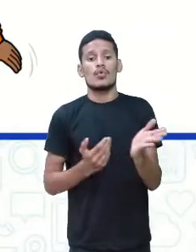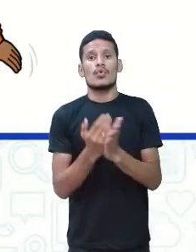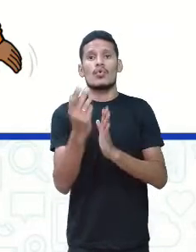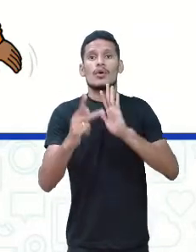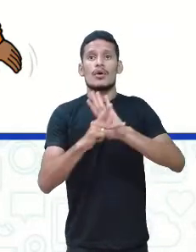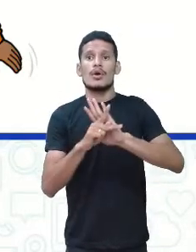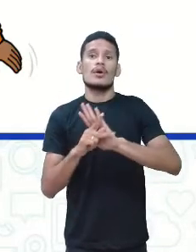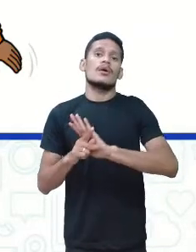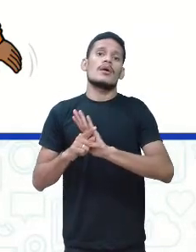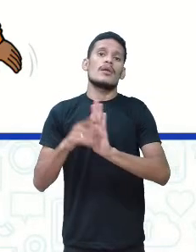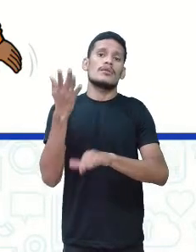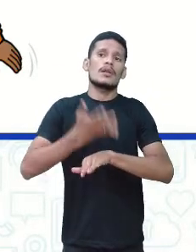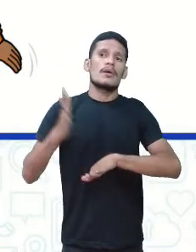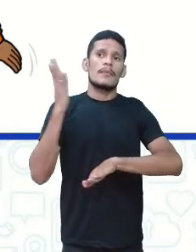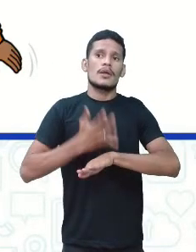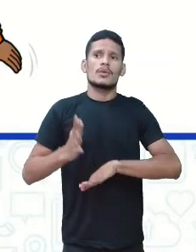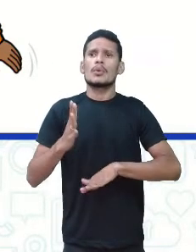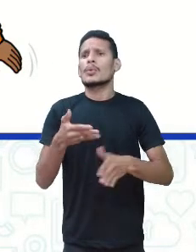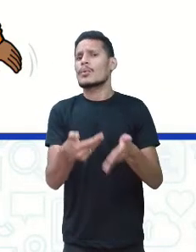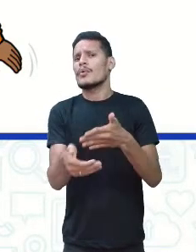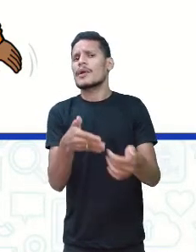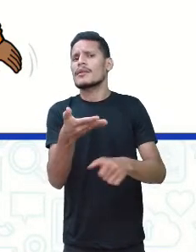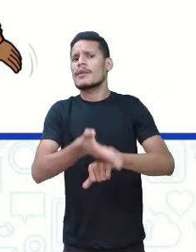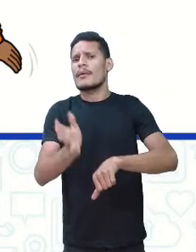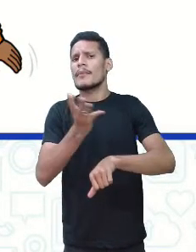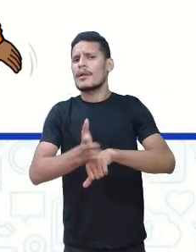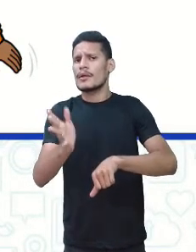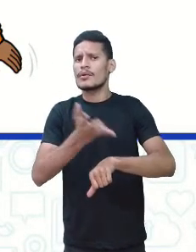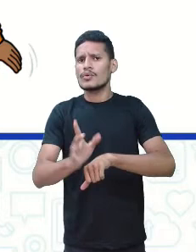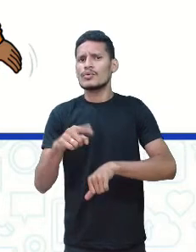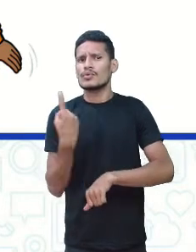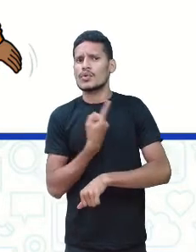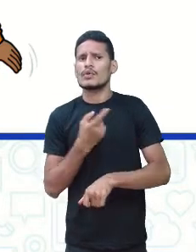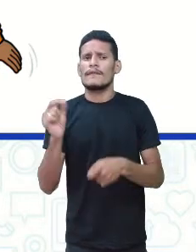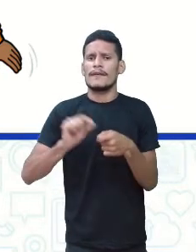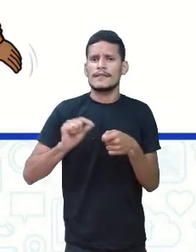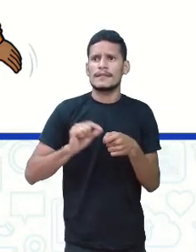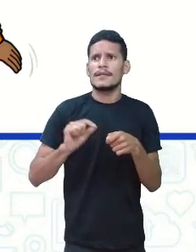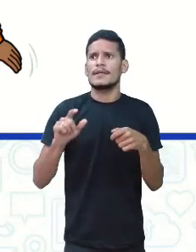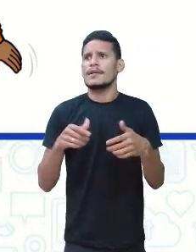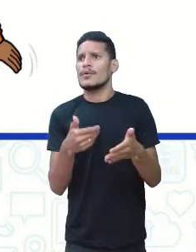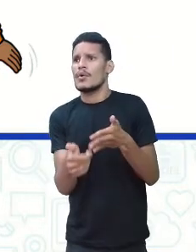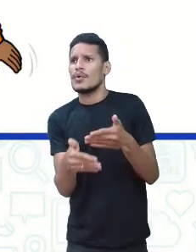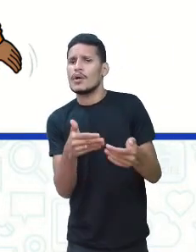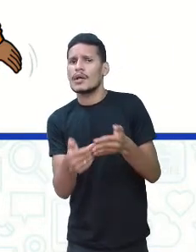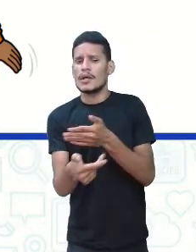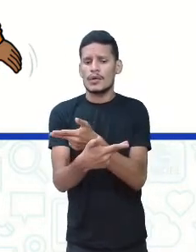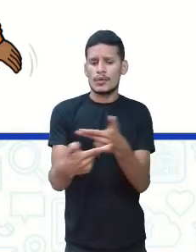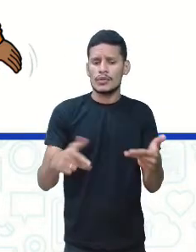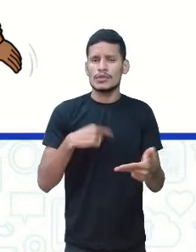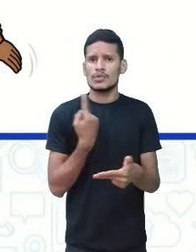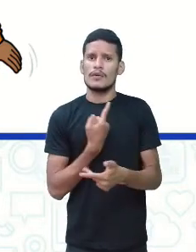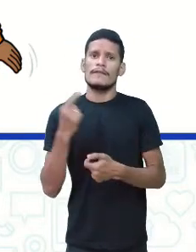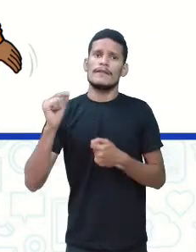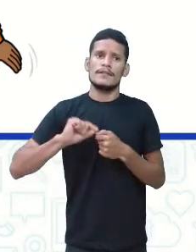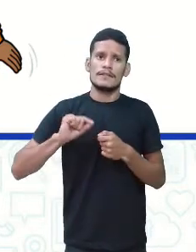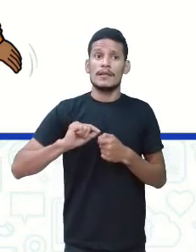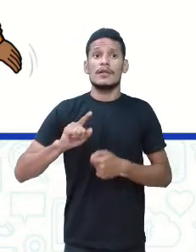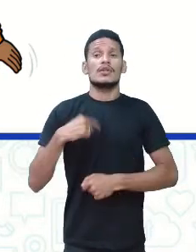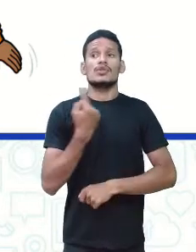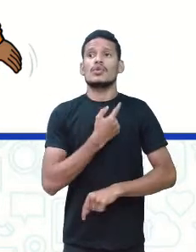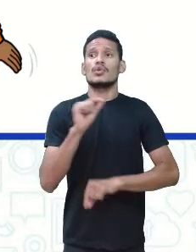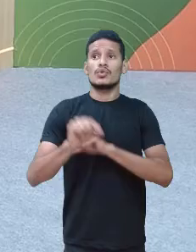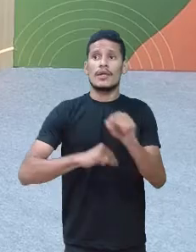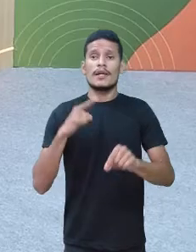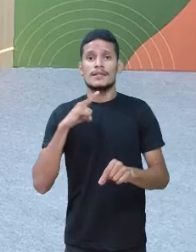treinamento, Para qualquer que seja o treinamento que a gente execute, qualquer coisa que a gente vá fazer, a gente tem